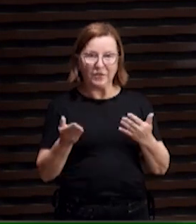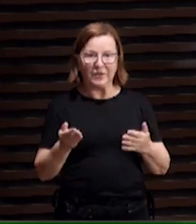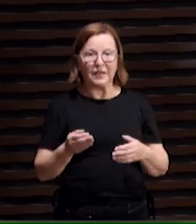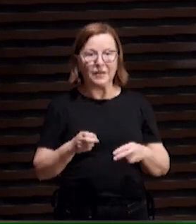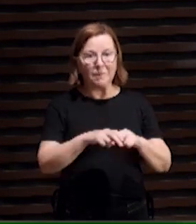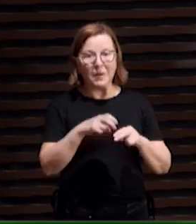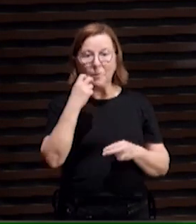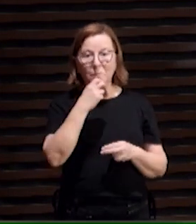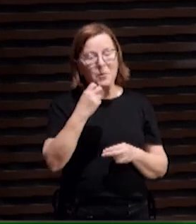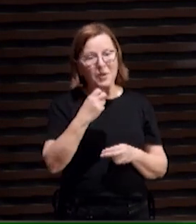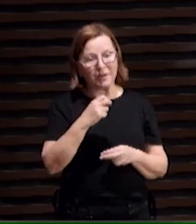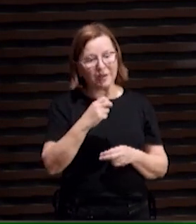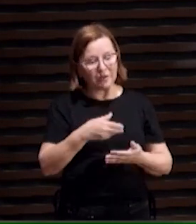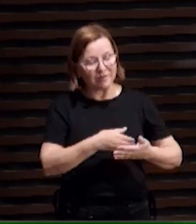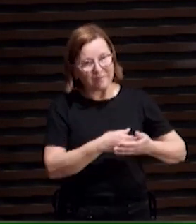mama.